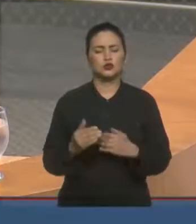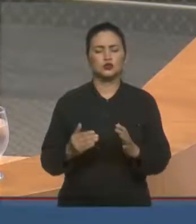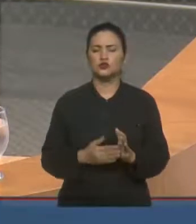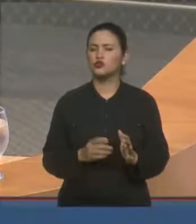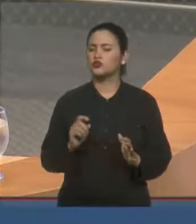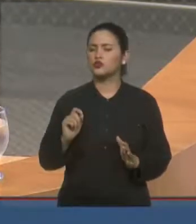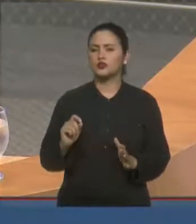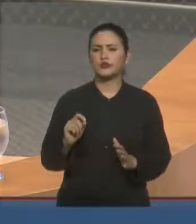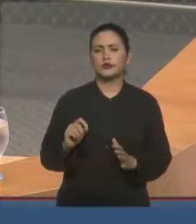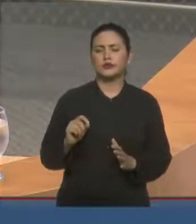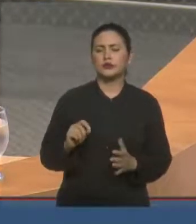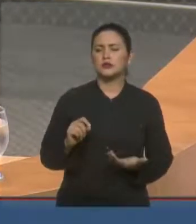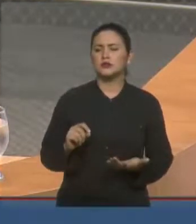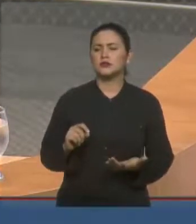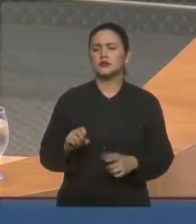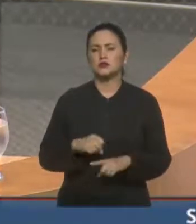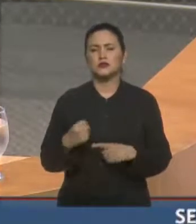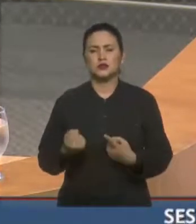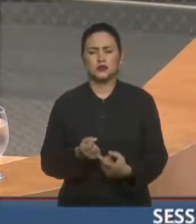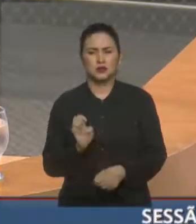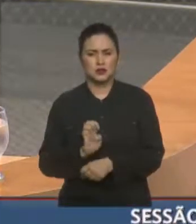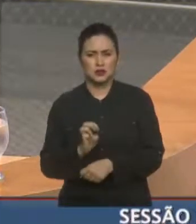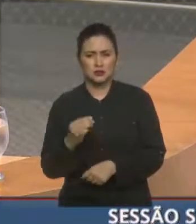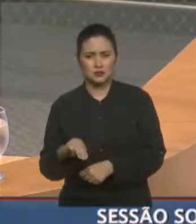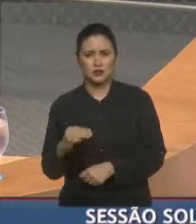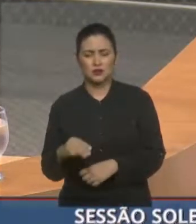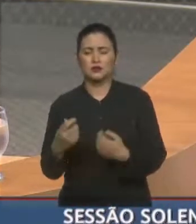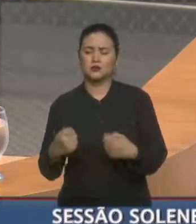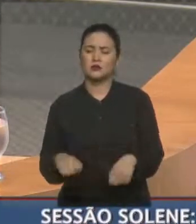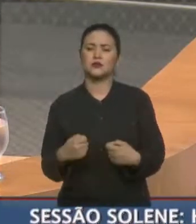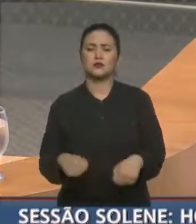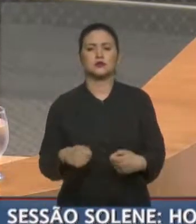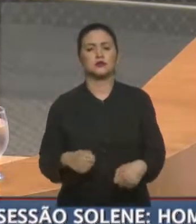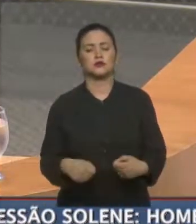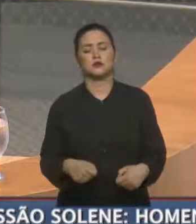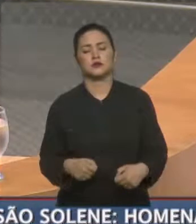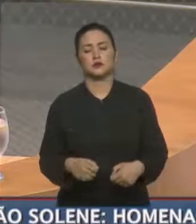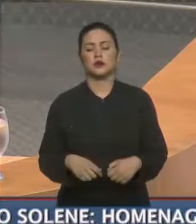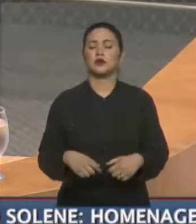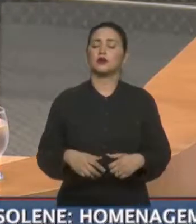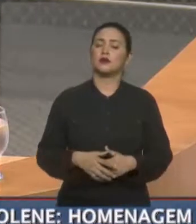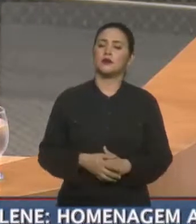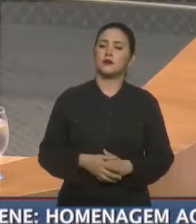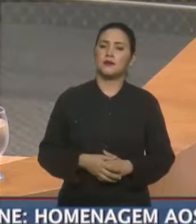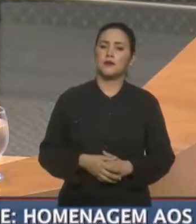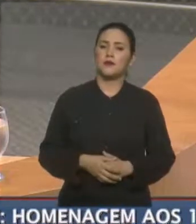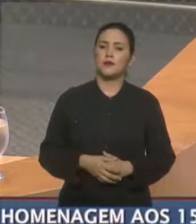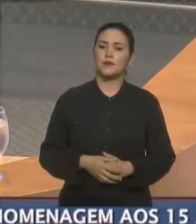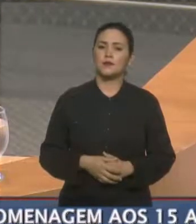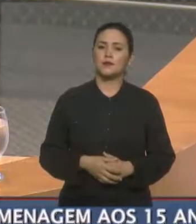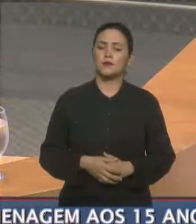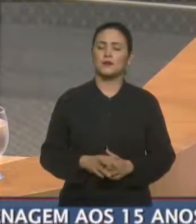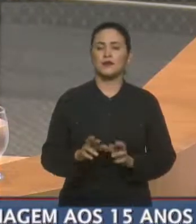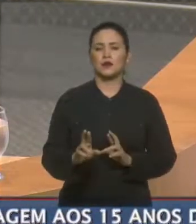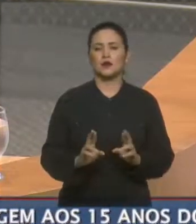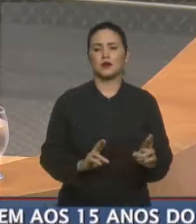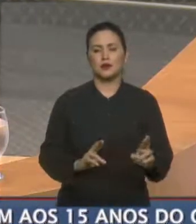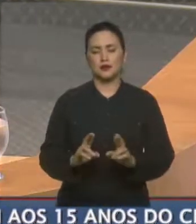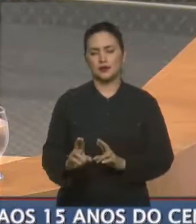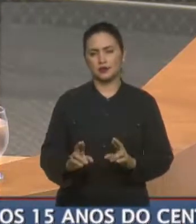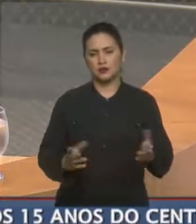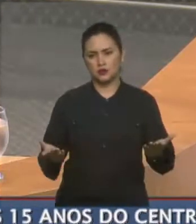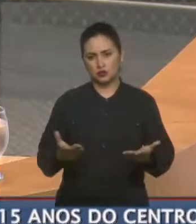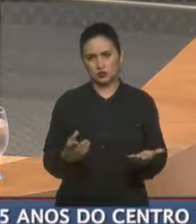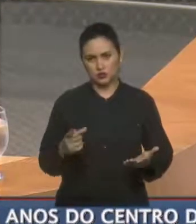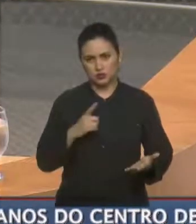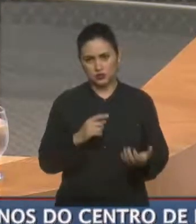sociedade no estado do Maranhão, e destacadamente tenho que frisar a integração que hoje existe no